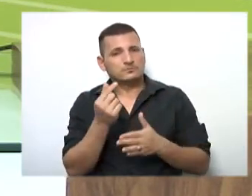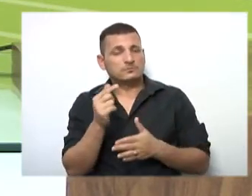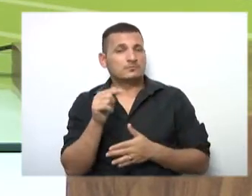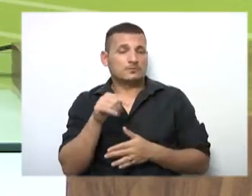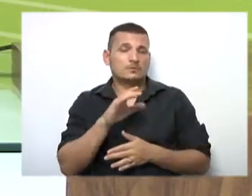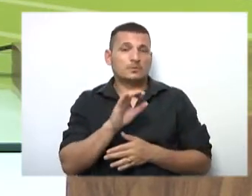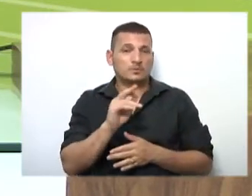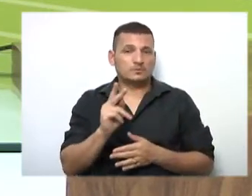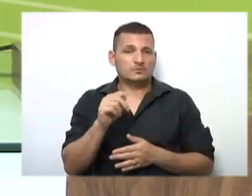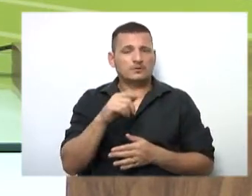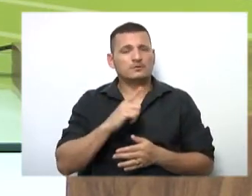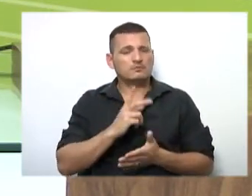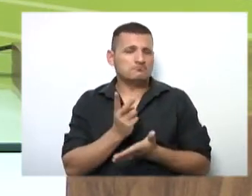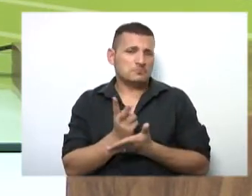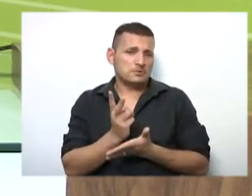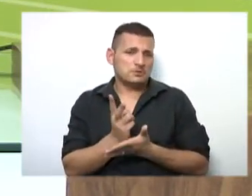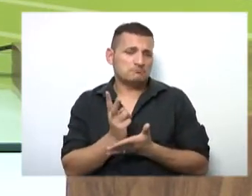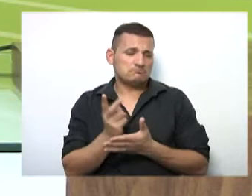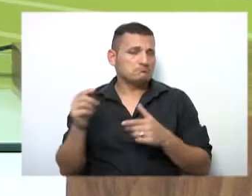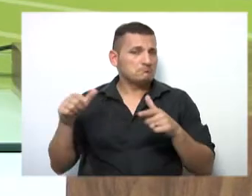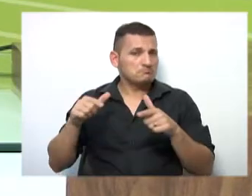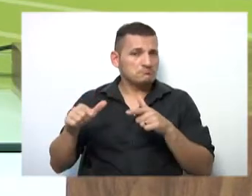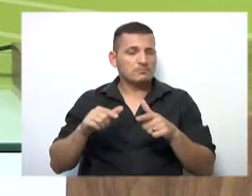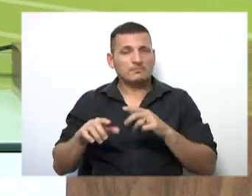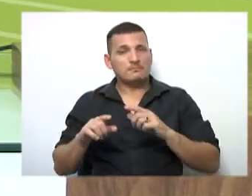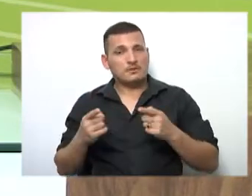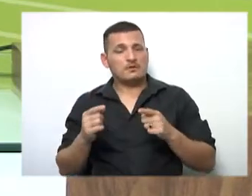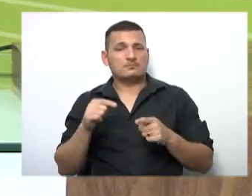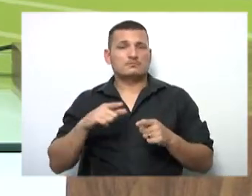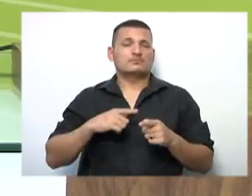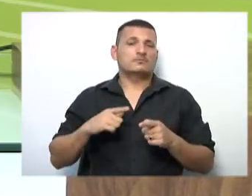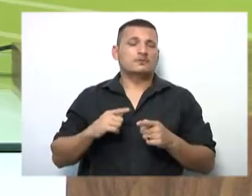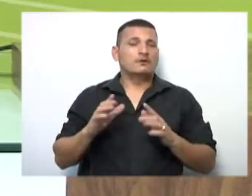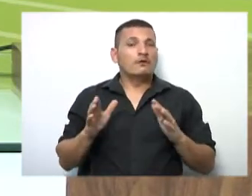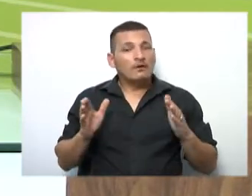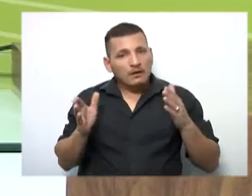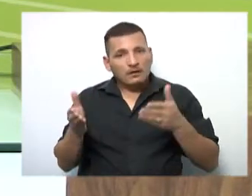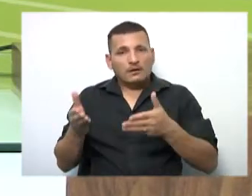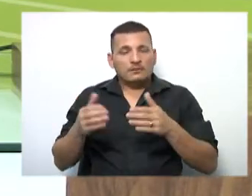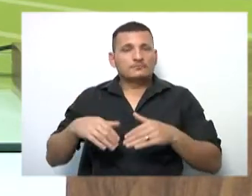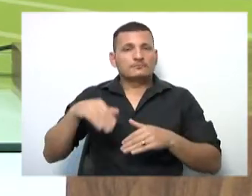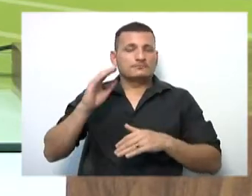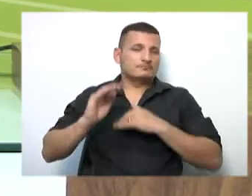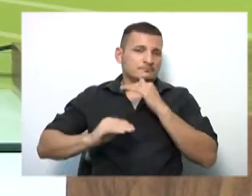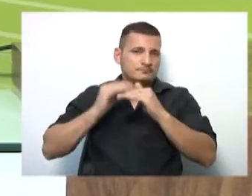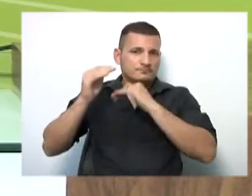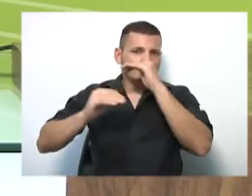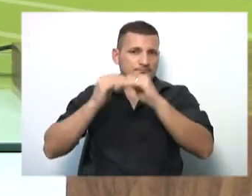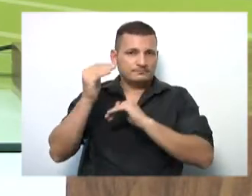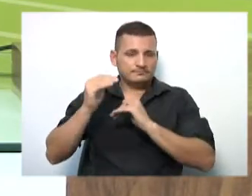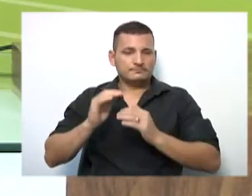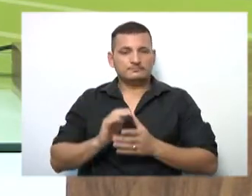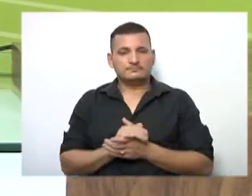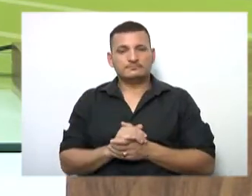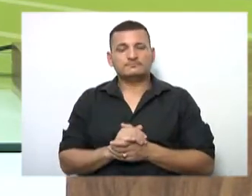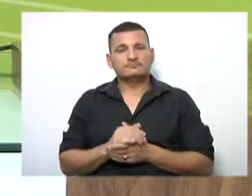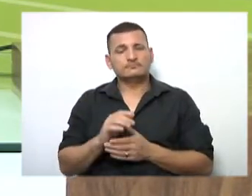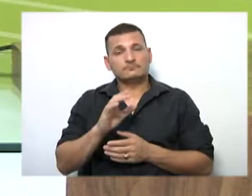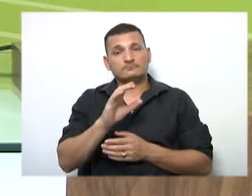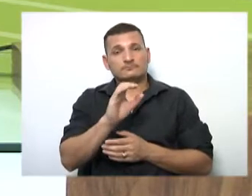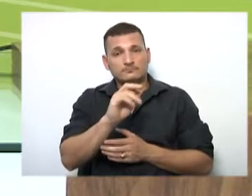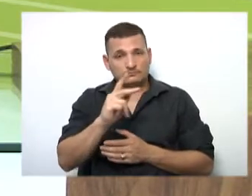mesmas funções, no entanto, estão muito voltadas ao desenvolvimento do seu cooperado. Por isso que o